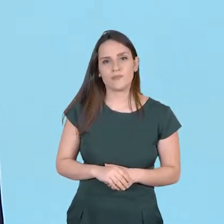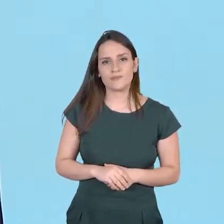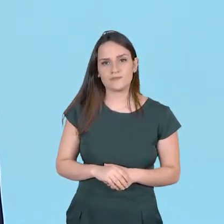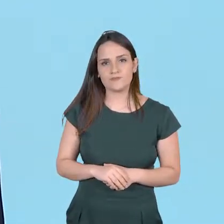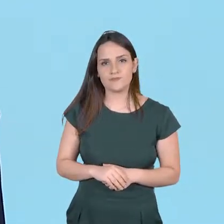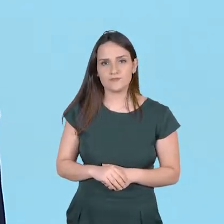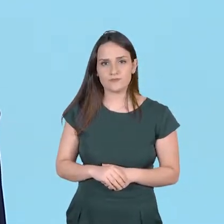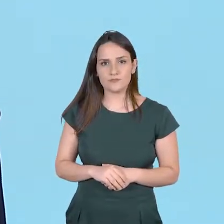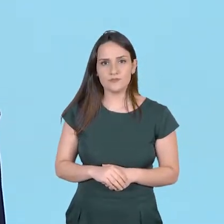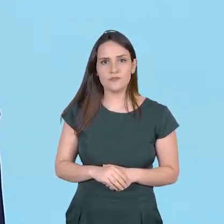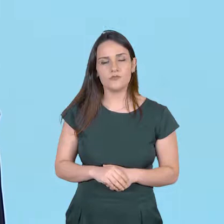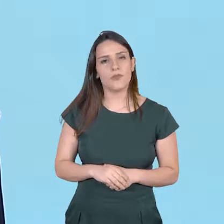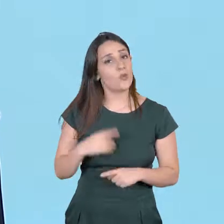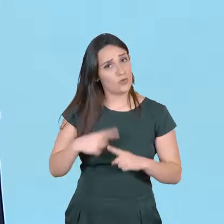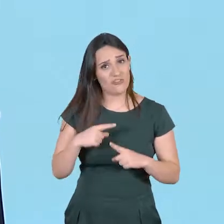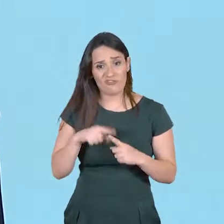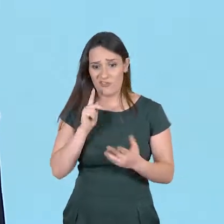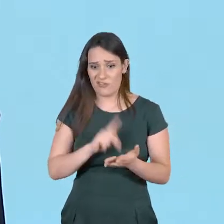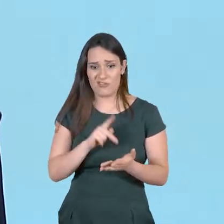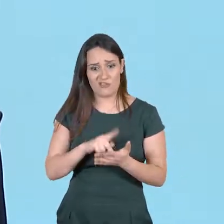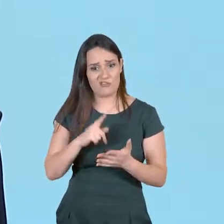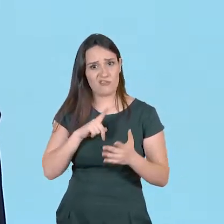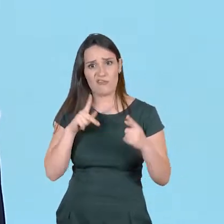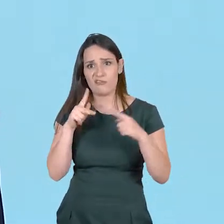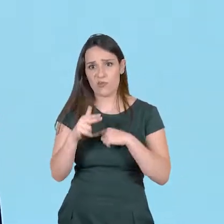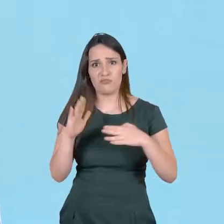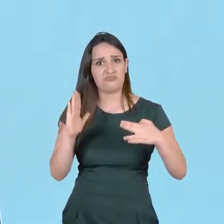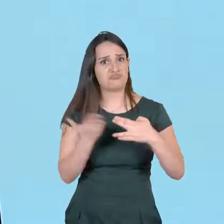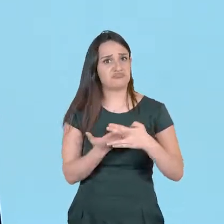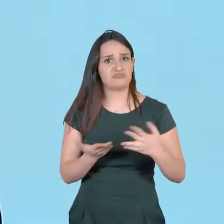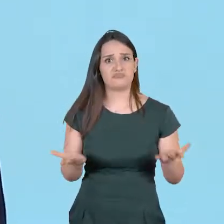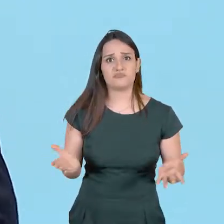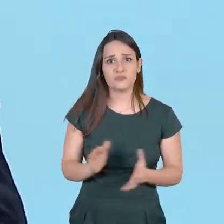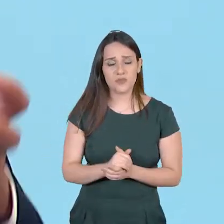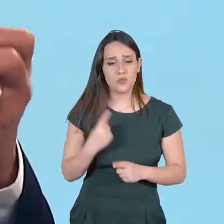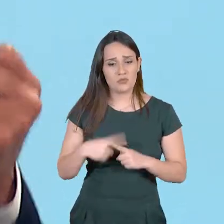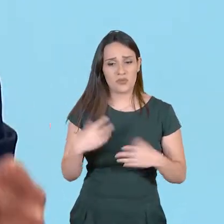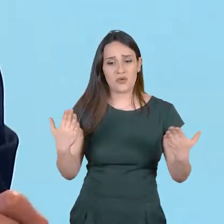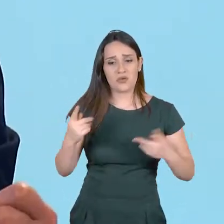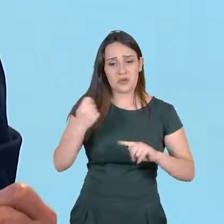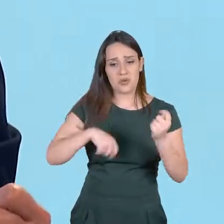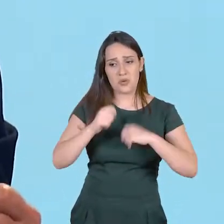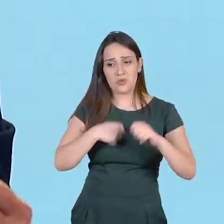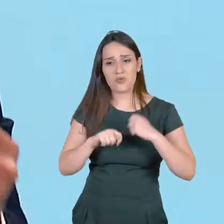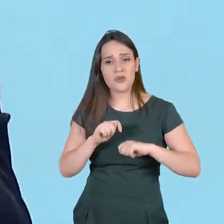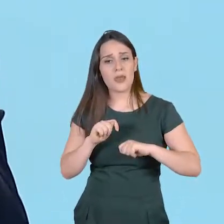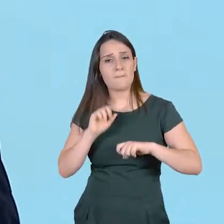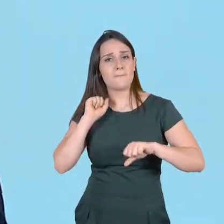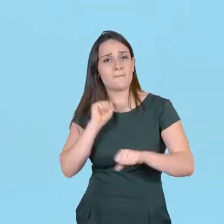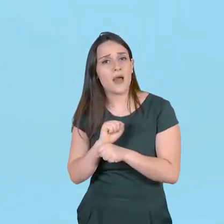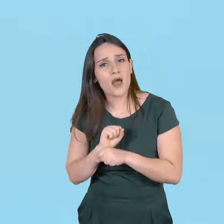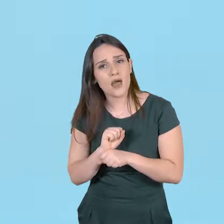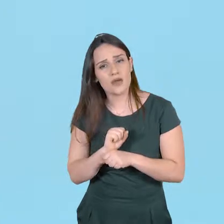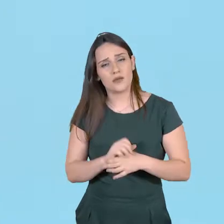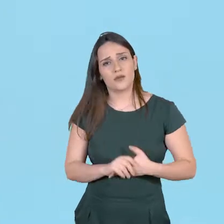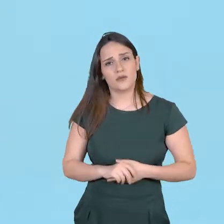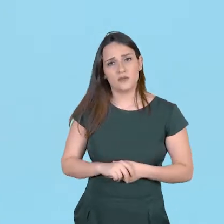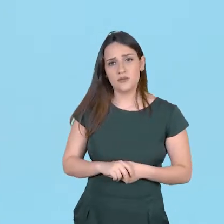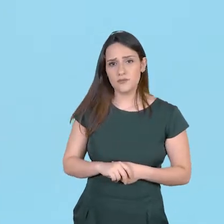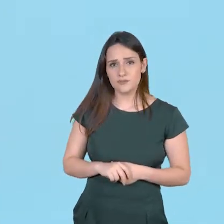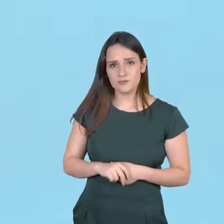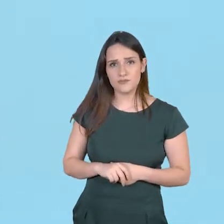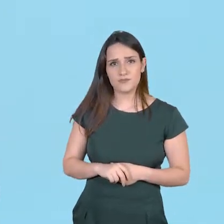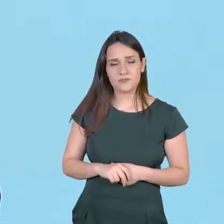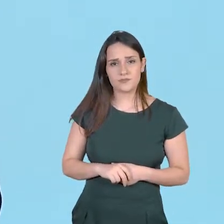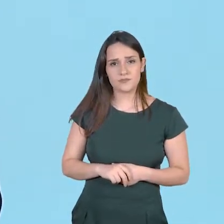da recessão mesmo, né? Você já tem uma economia paralisada, você enxuga mais, quer dizer,